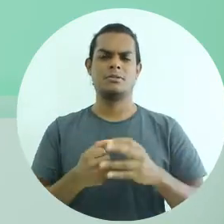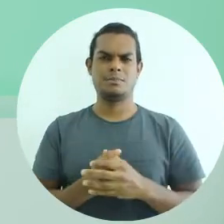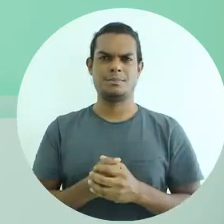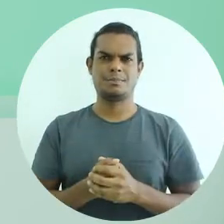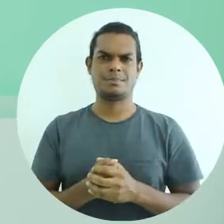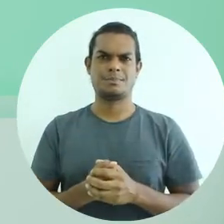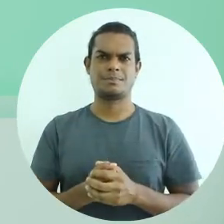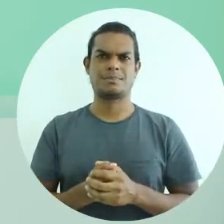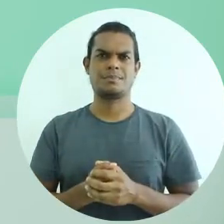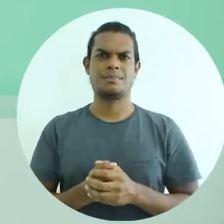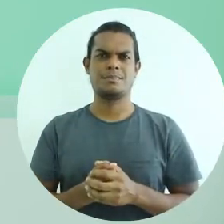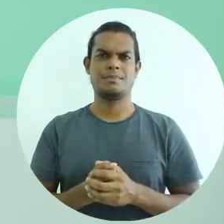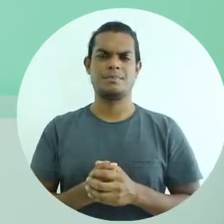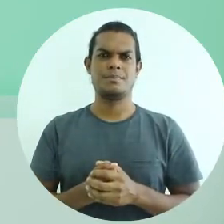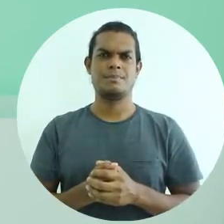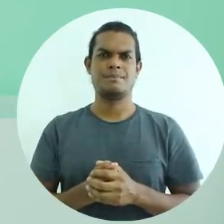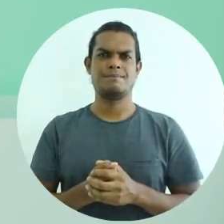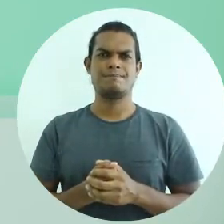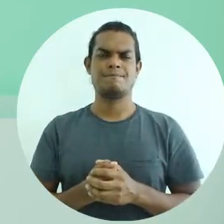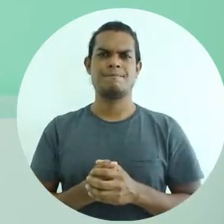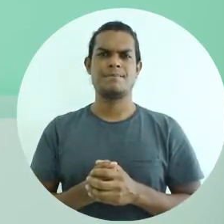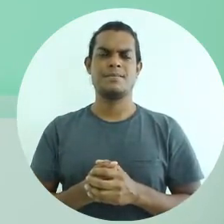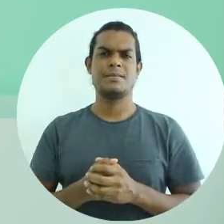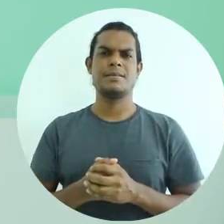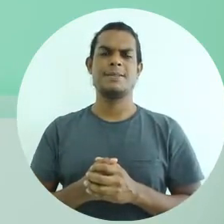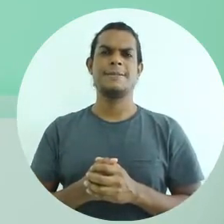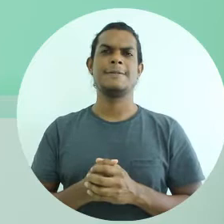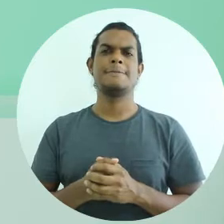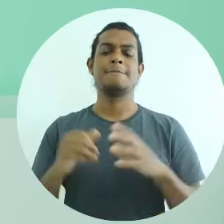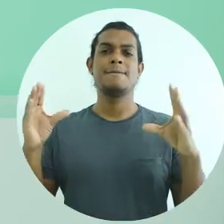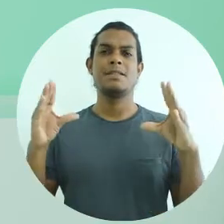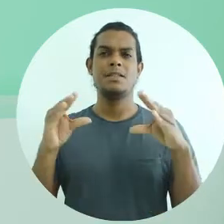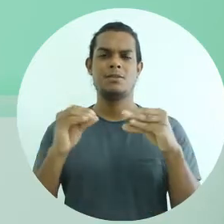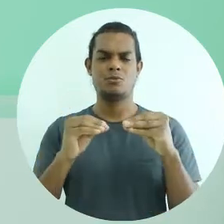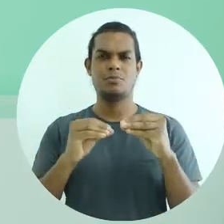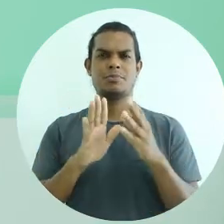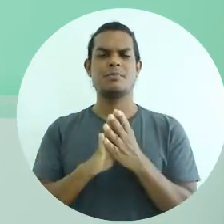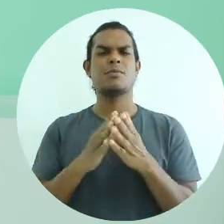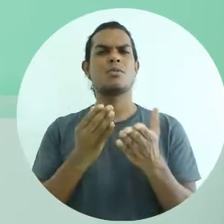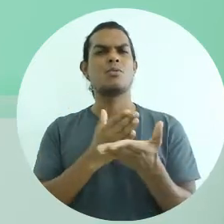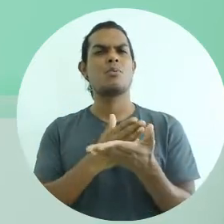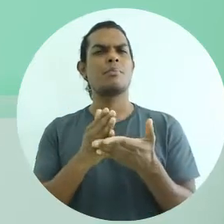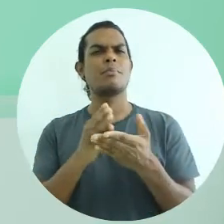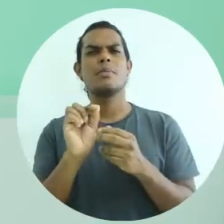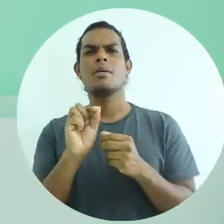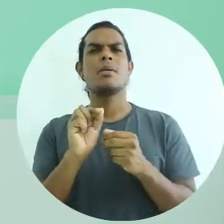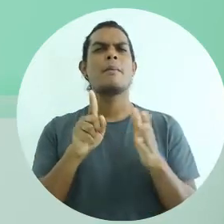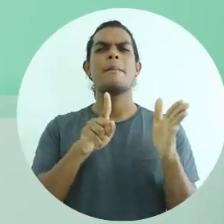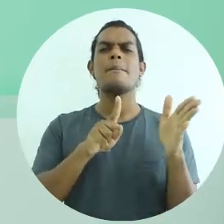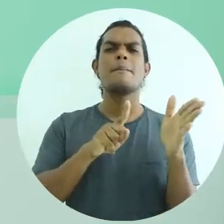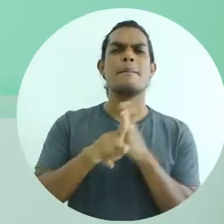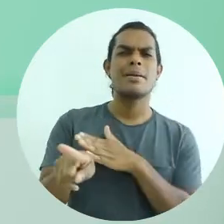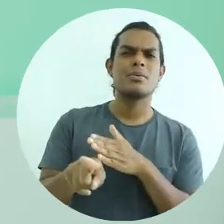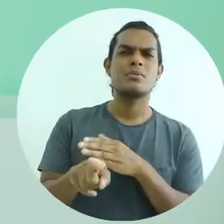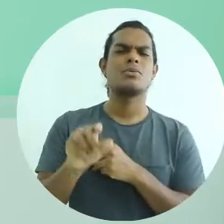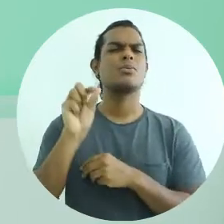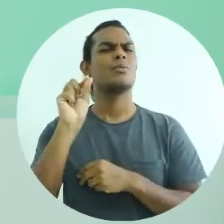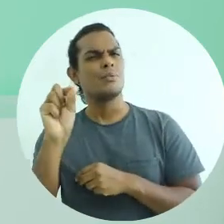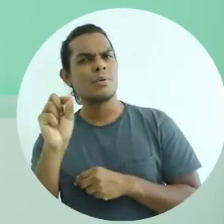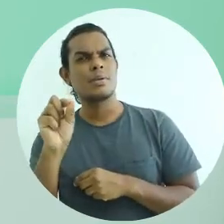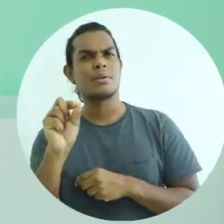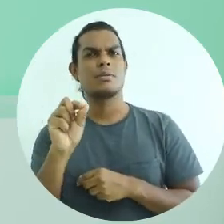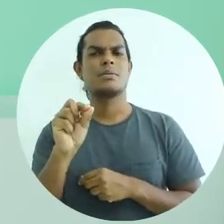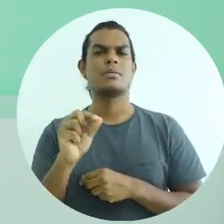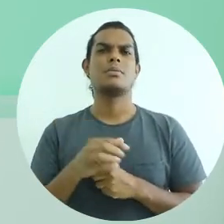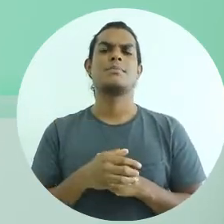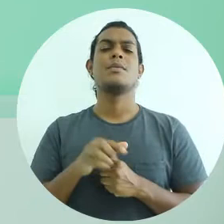Simplificando a ferramenta, a gente pode começar com uma perguntinha chamada o quê? No campo o quê do plano de ação, você vai escrever